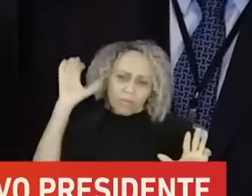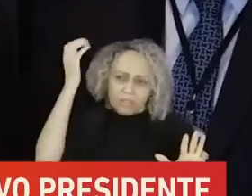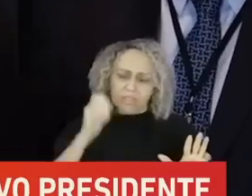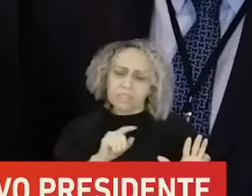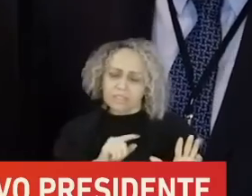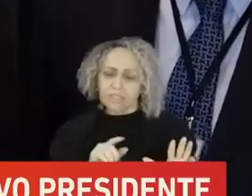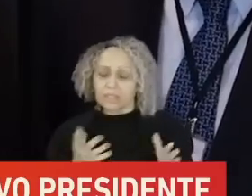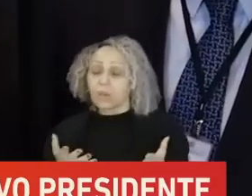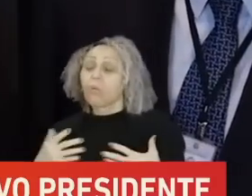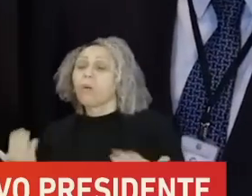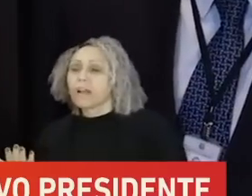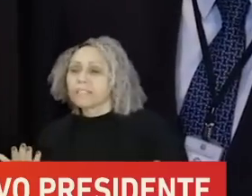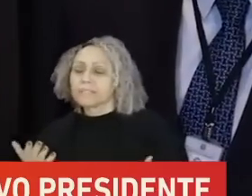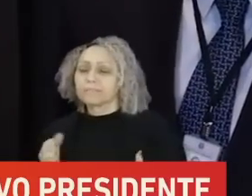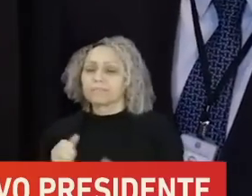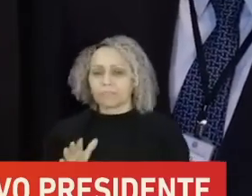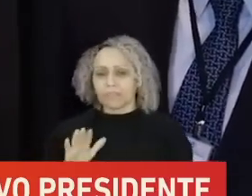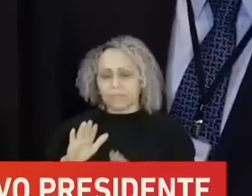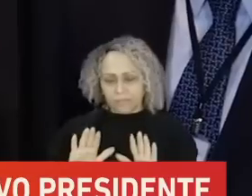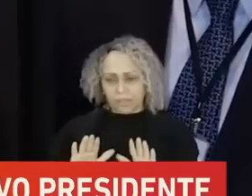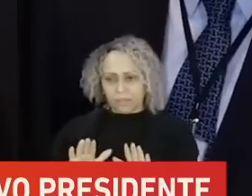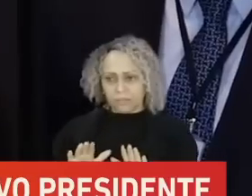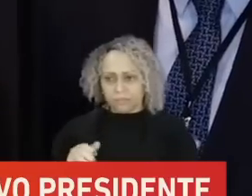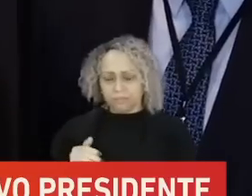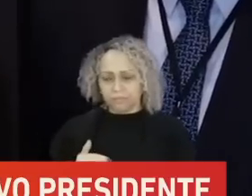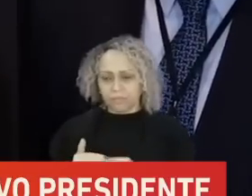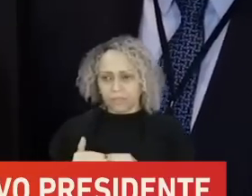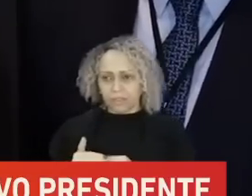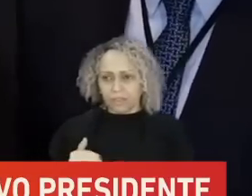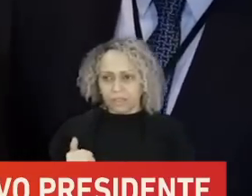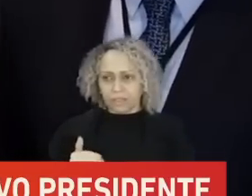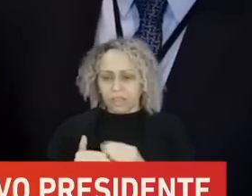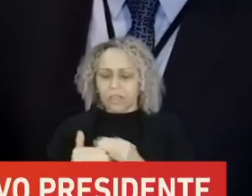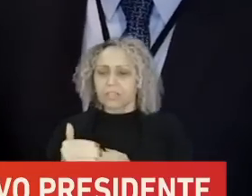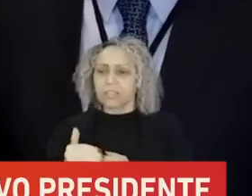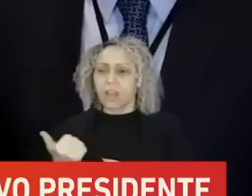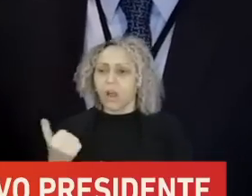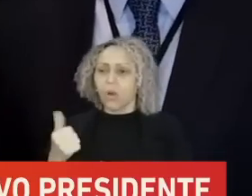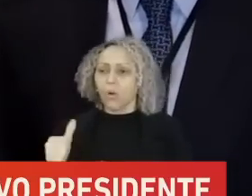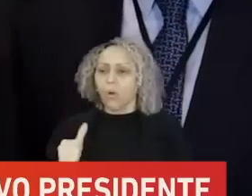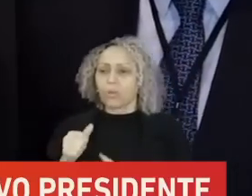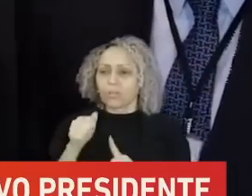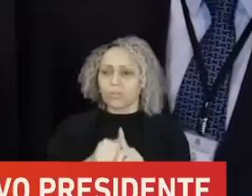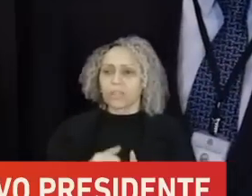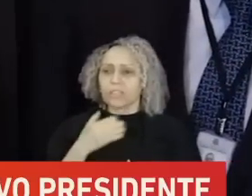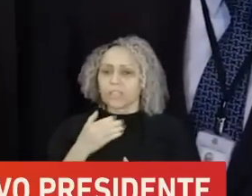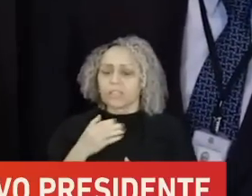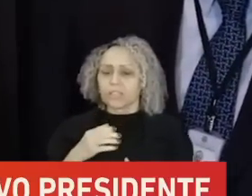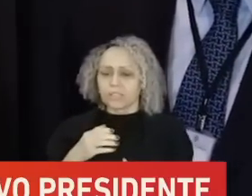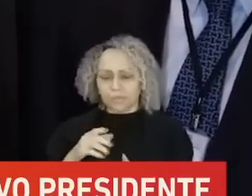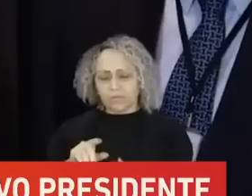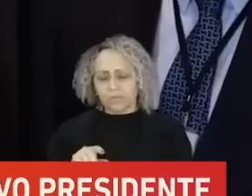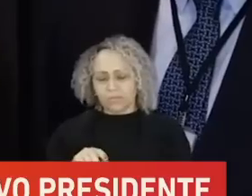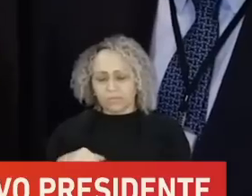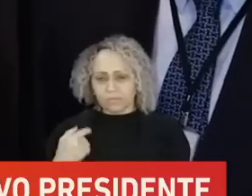ter investimento estatal. A gente viu o governo passado, Paulo Guedes, não tinha nada a ver com esse perfil, né? Paulo Guedes jamais foi